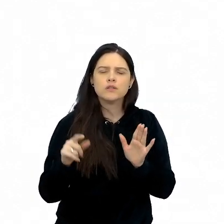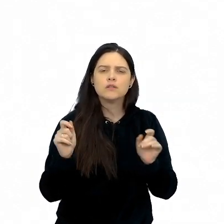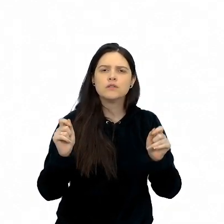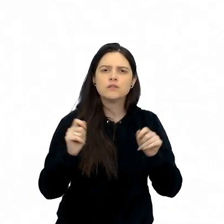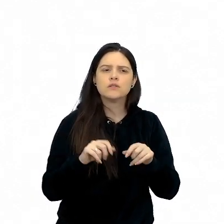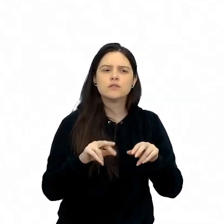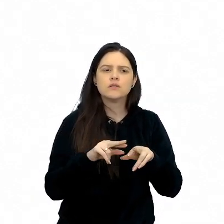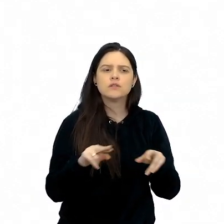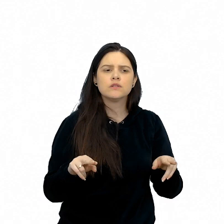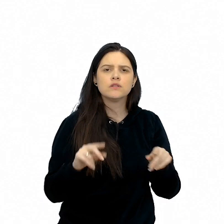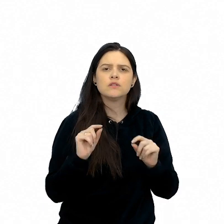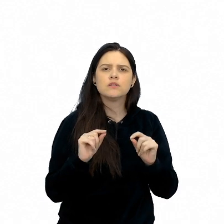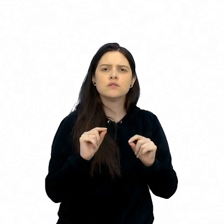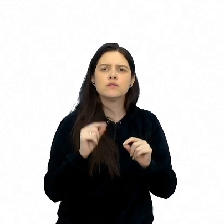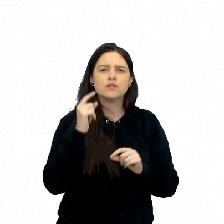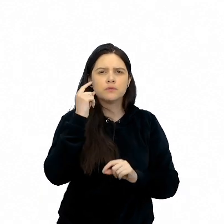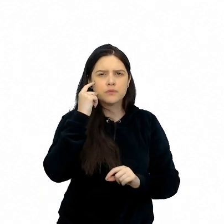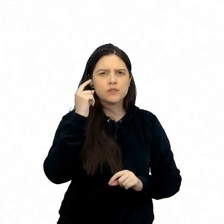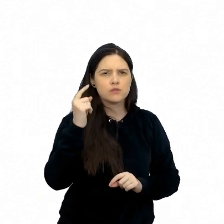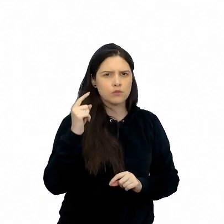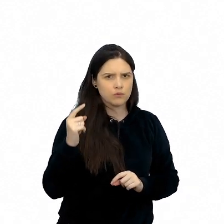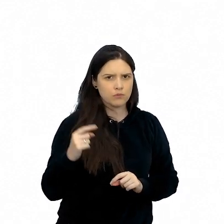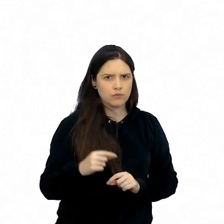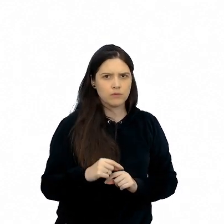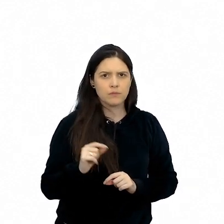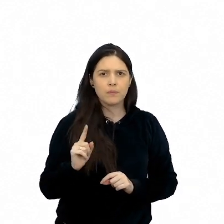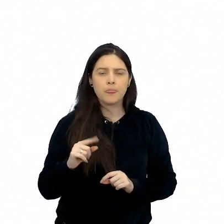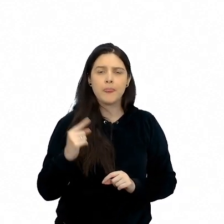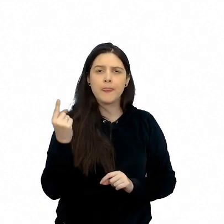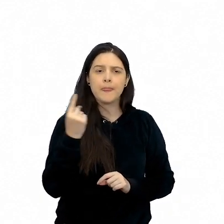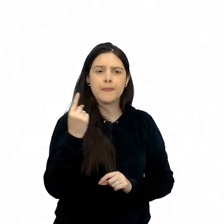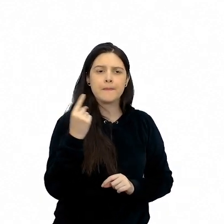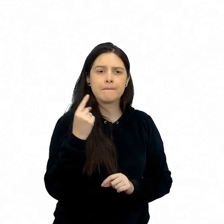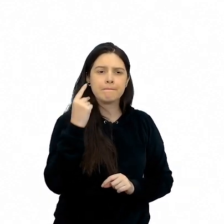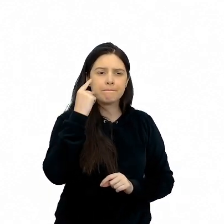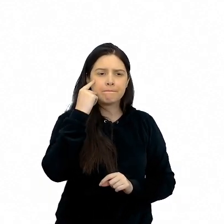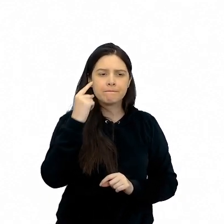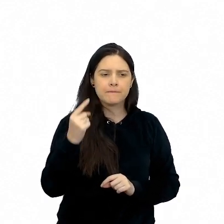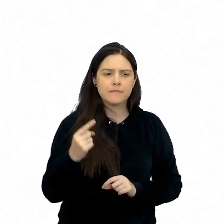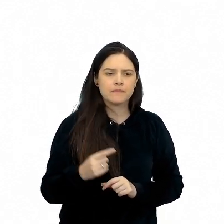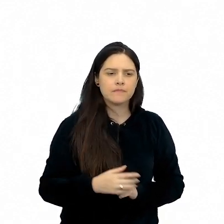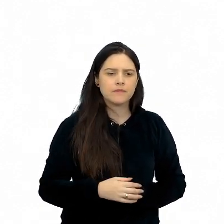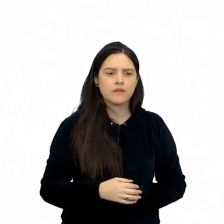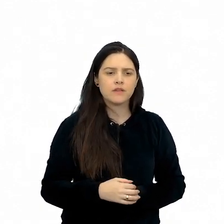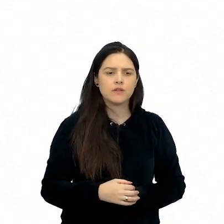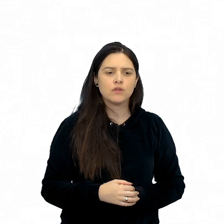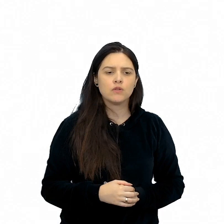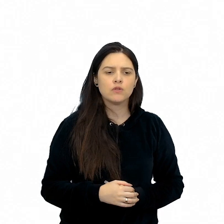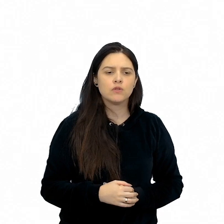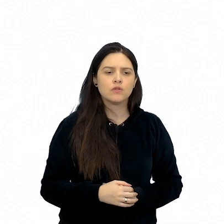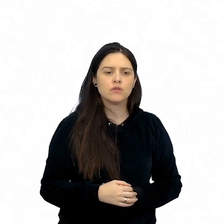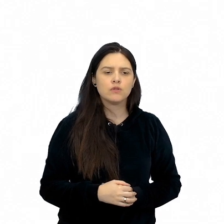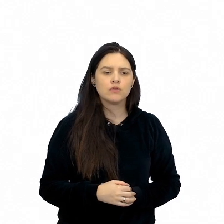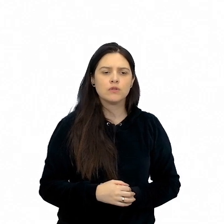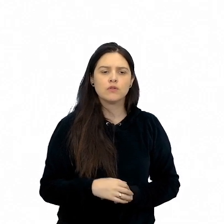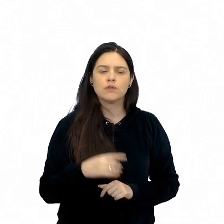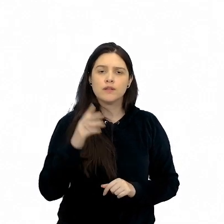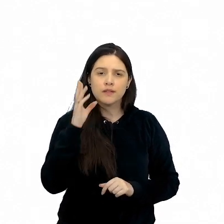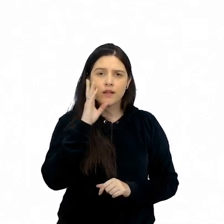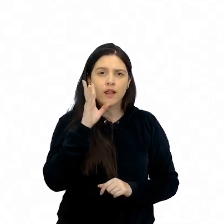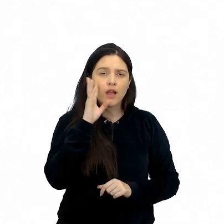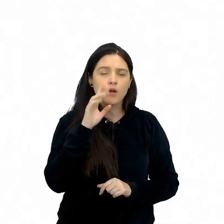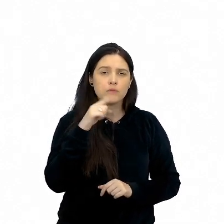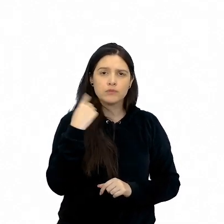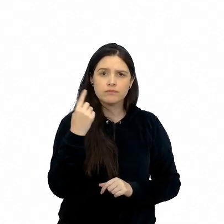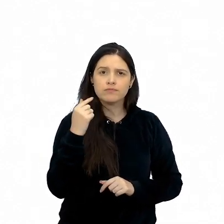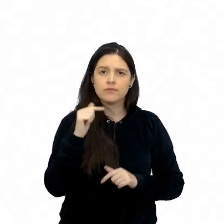esse exercício? Por que a gente pensou nesse exercício? Primeiramente, vamos pensar o seguinte, o que eu estou trabalhando com ele que está tão legal aí para